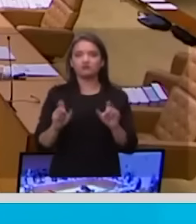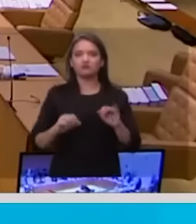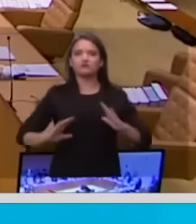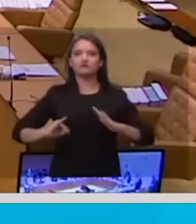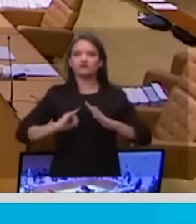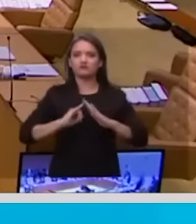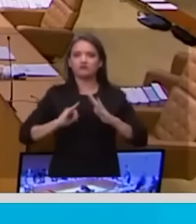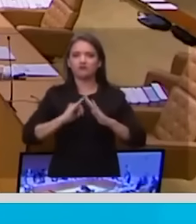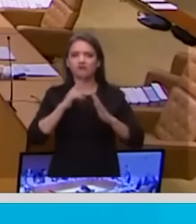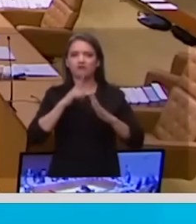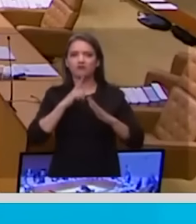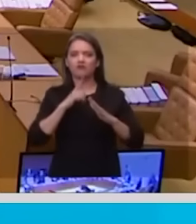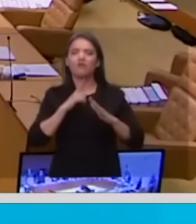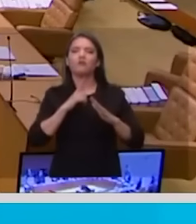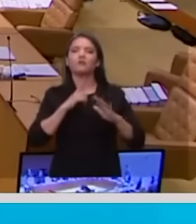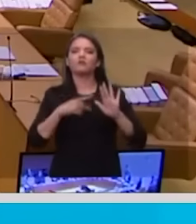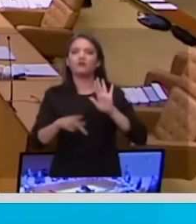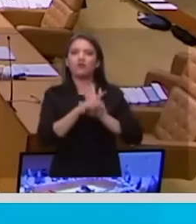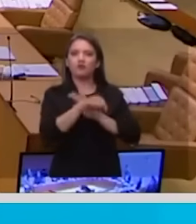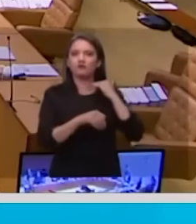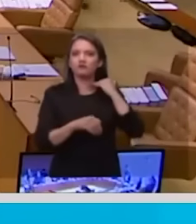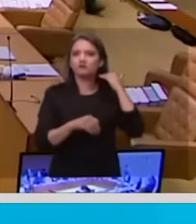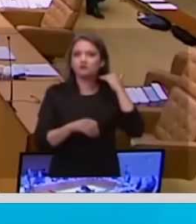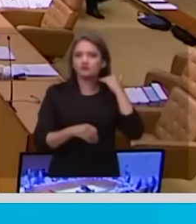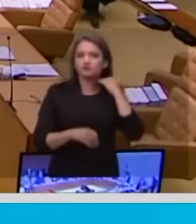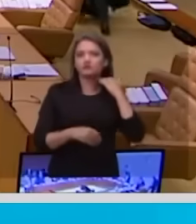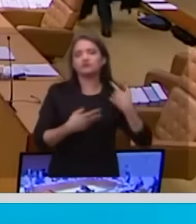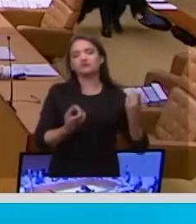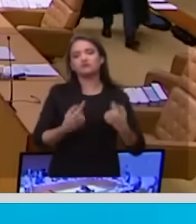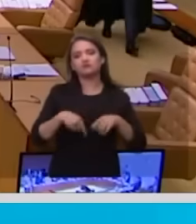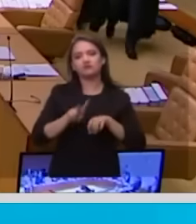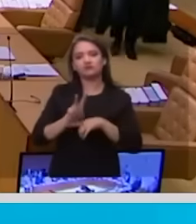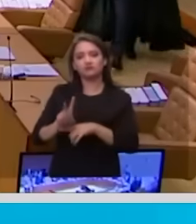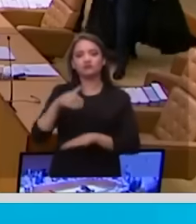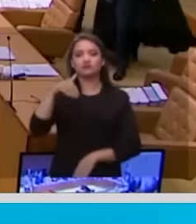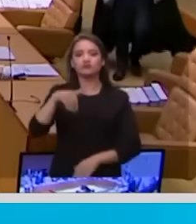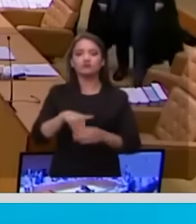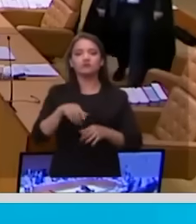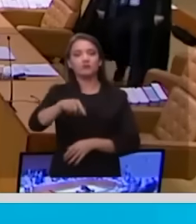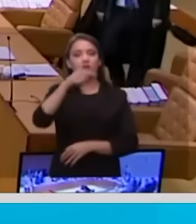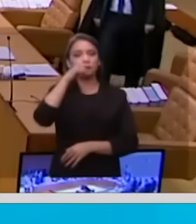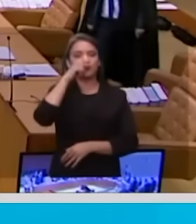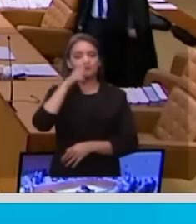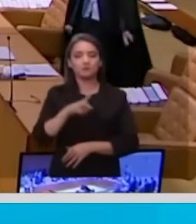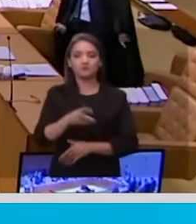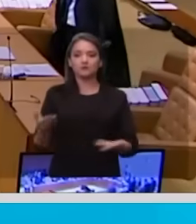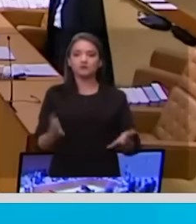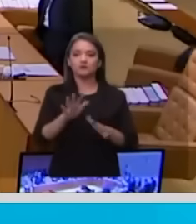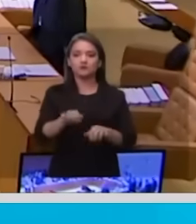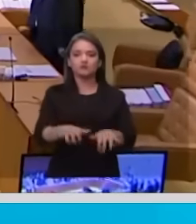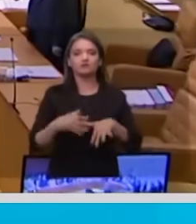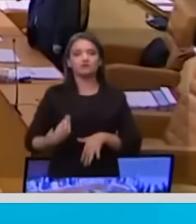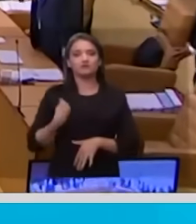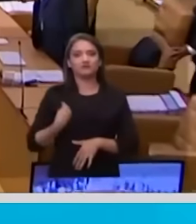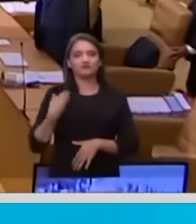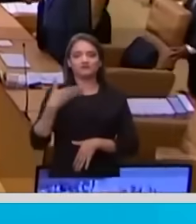a 20 este calendário especial, que hoje então será analisado, colocado em votação, já que na semana que